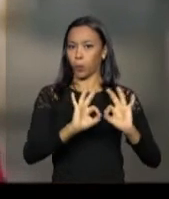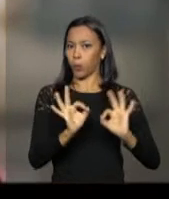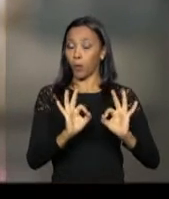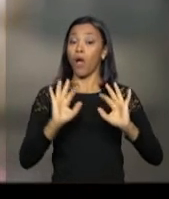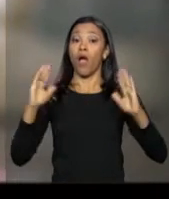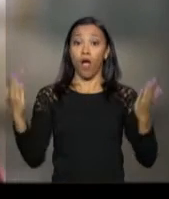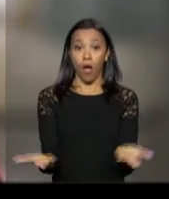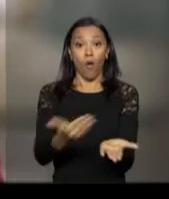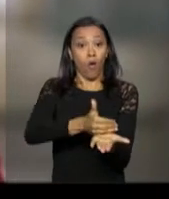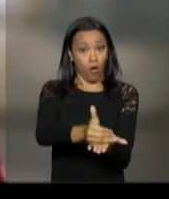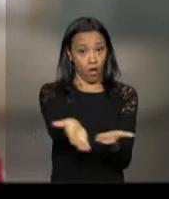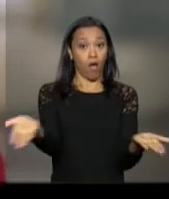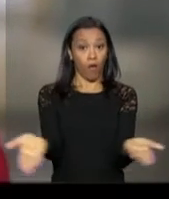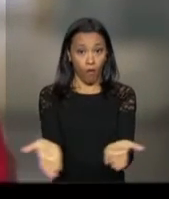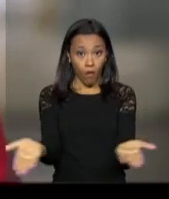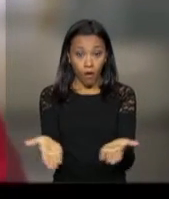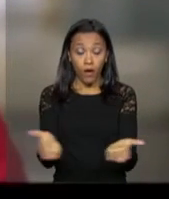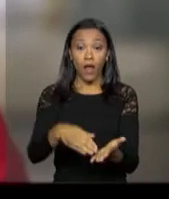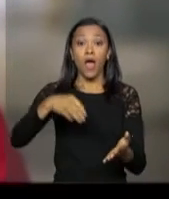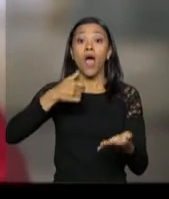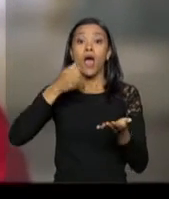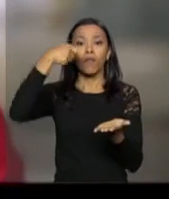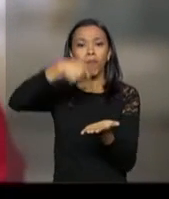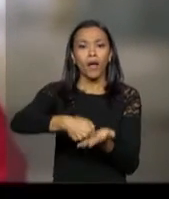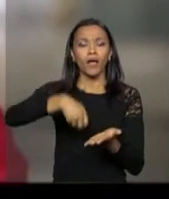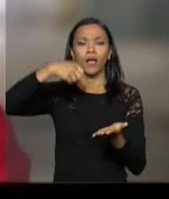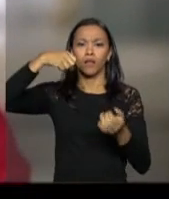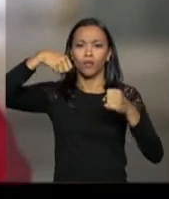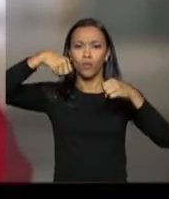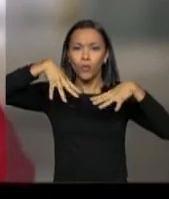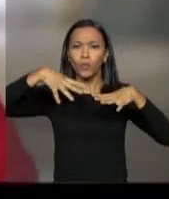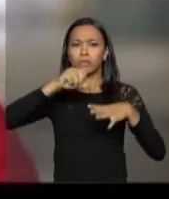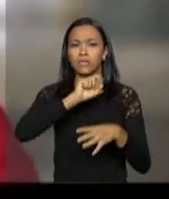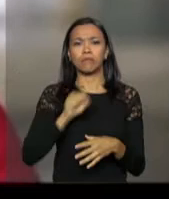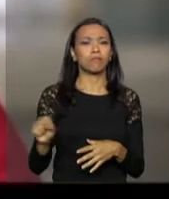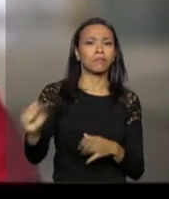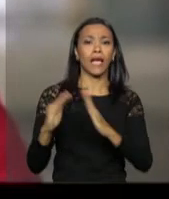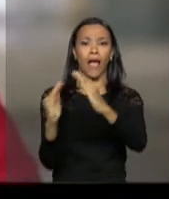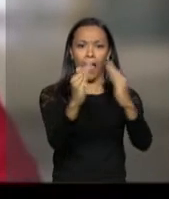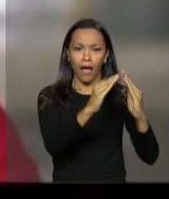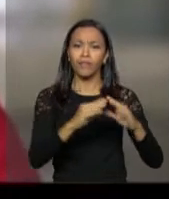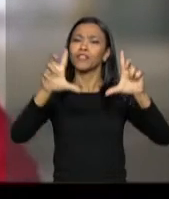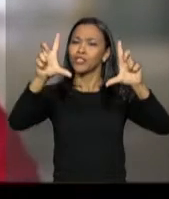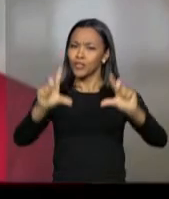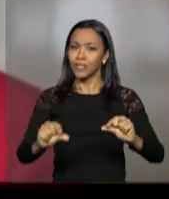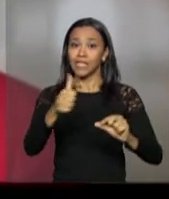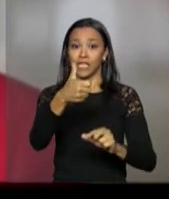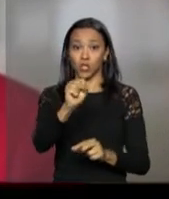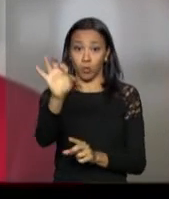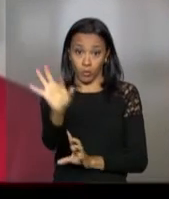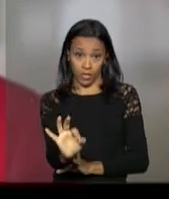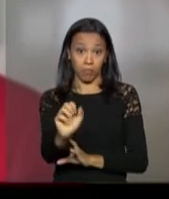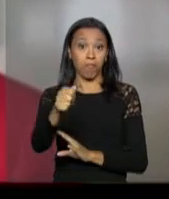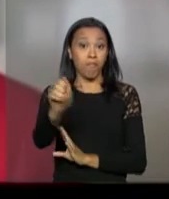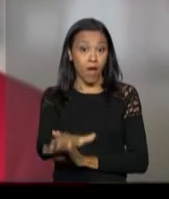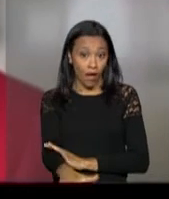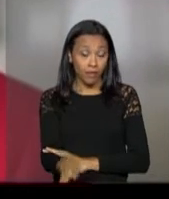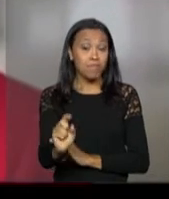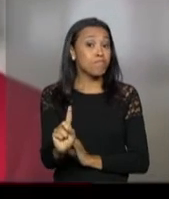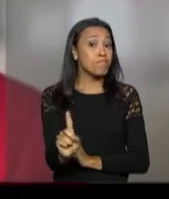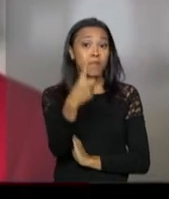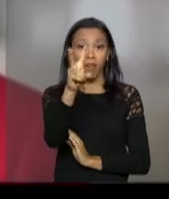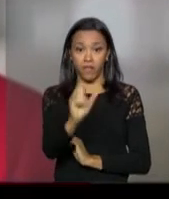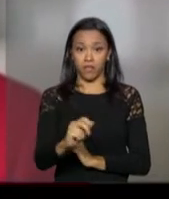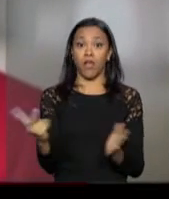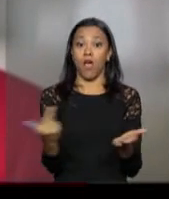agora, a conta de luz das famílias brasileiras vai ficar 18% mais barata. É a primeira vez que isso